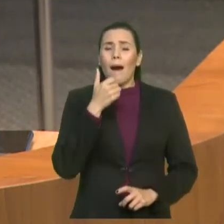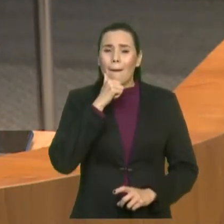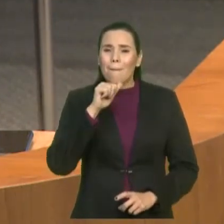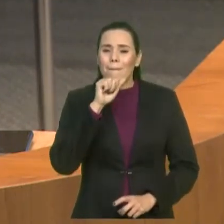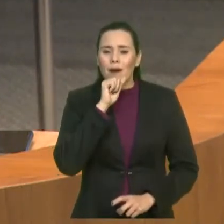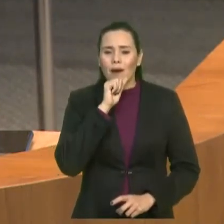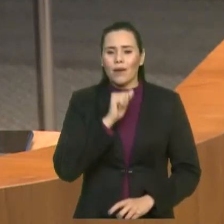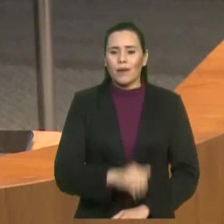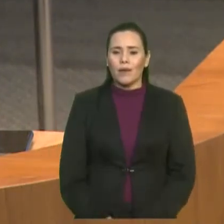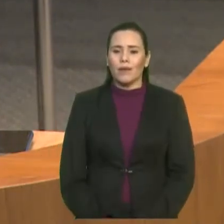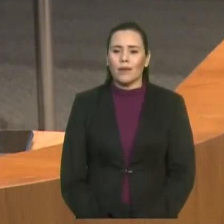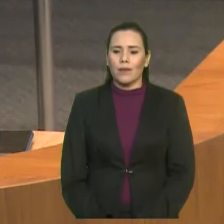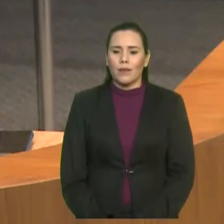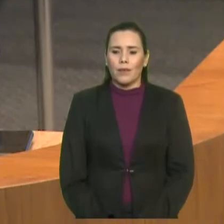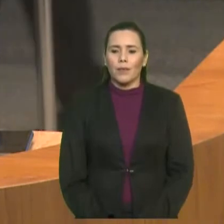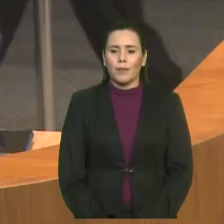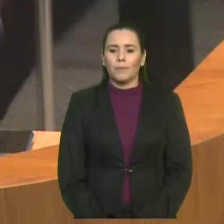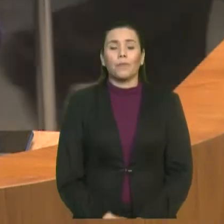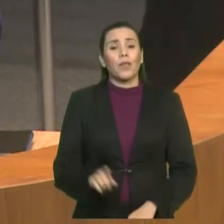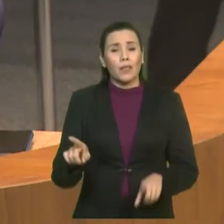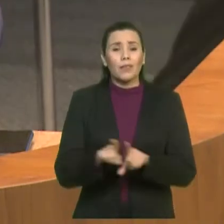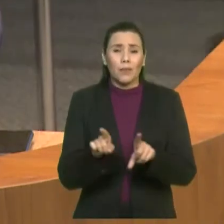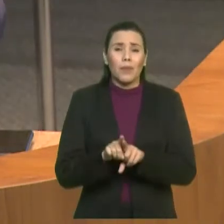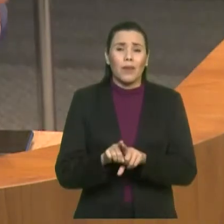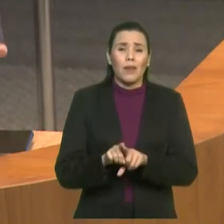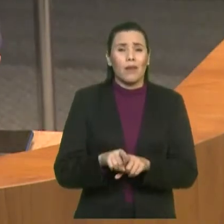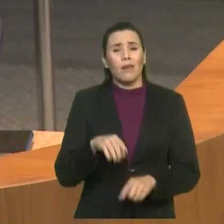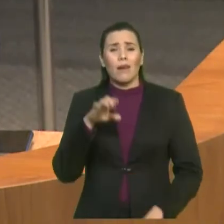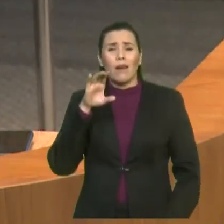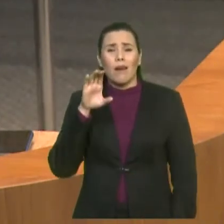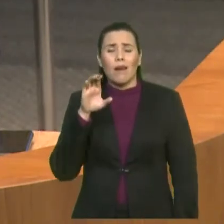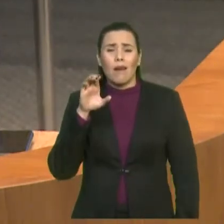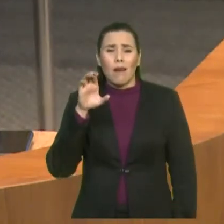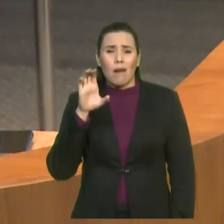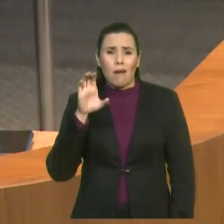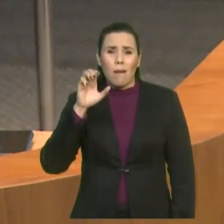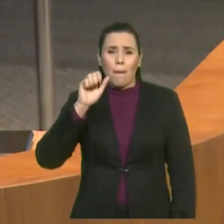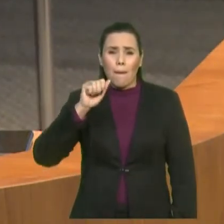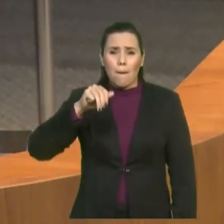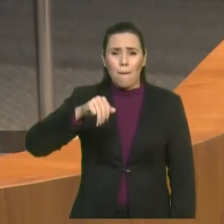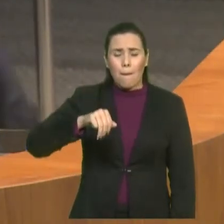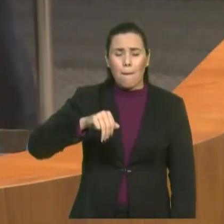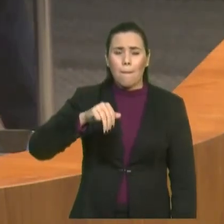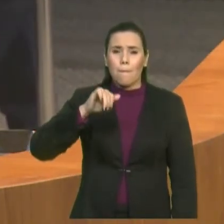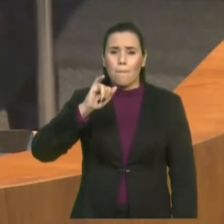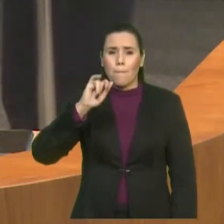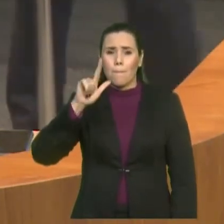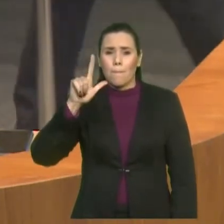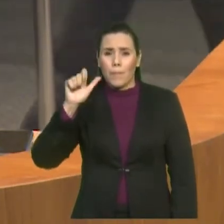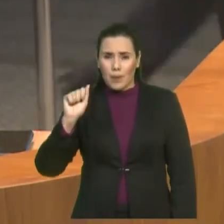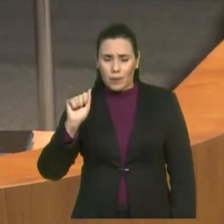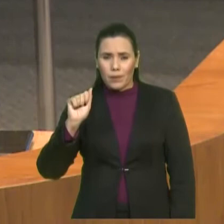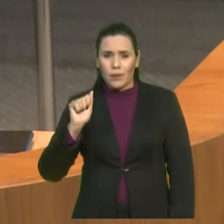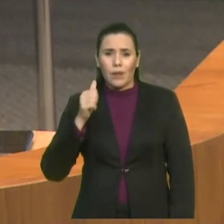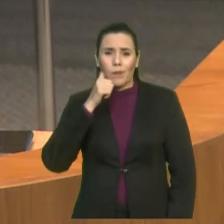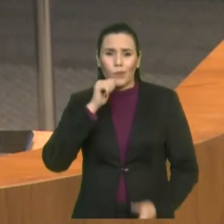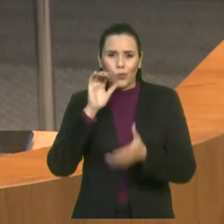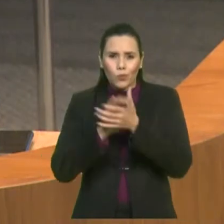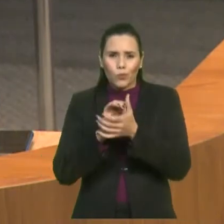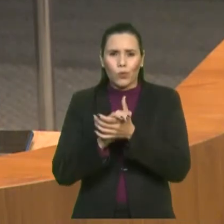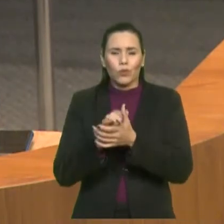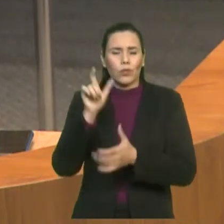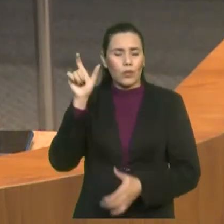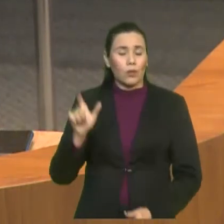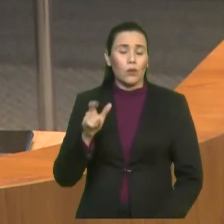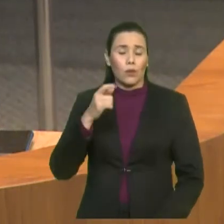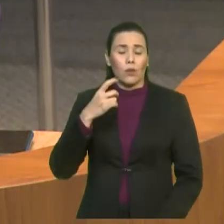Camila, esposa do prefeito Edivaldo, que a gente vê sempre que o acompanha nas suas muitas